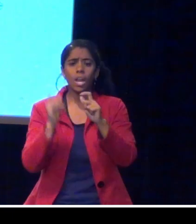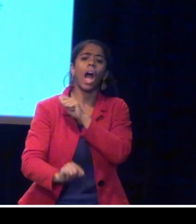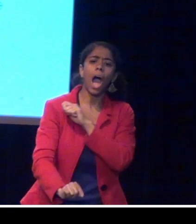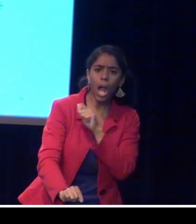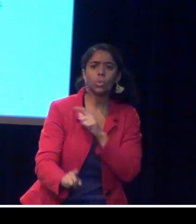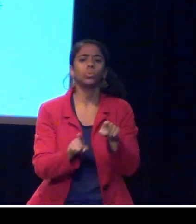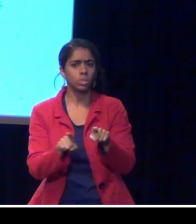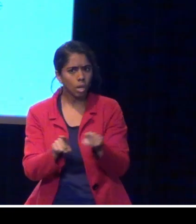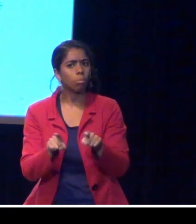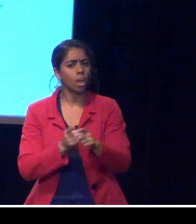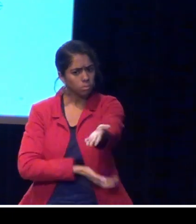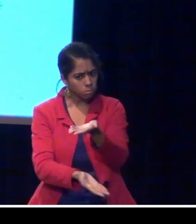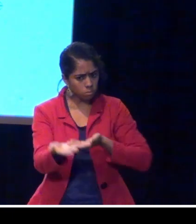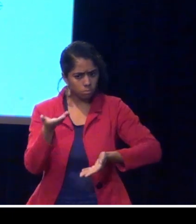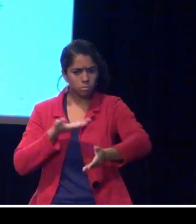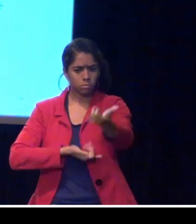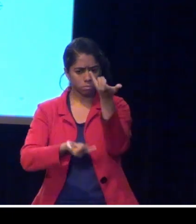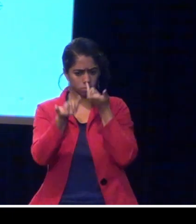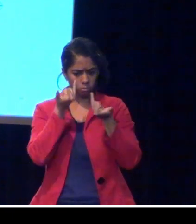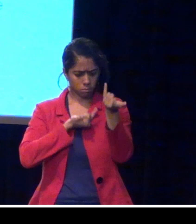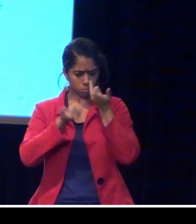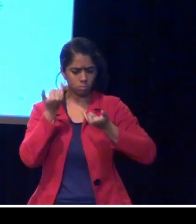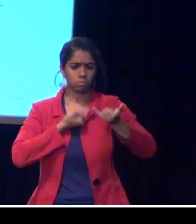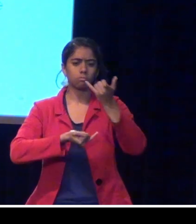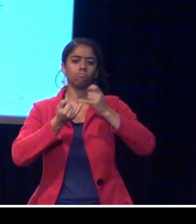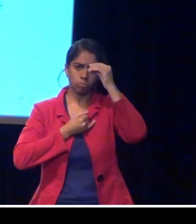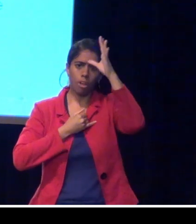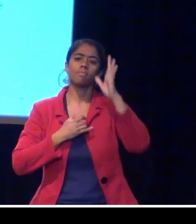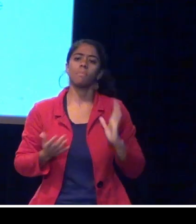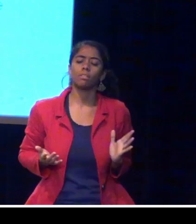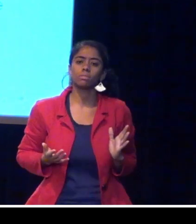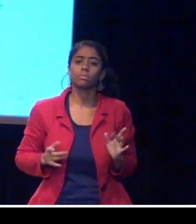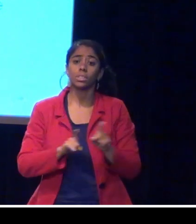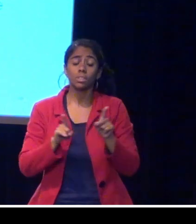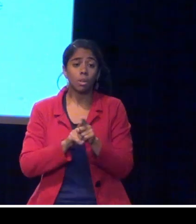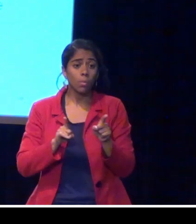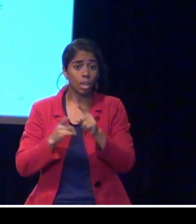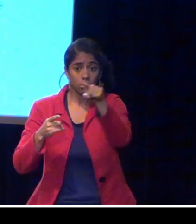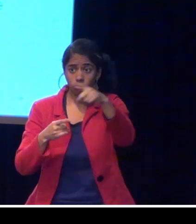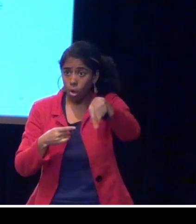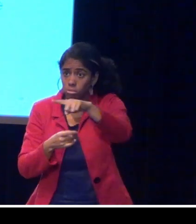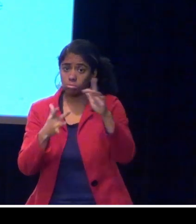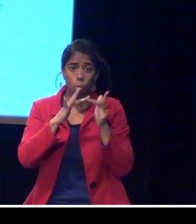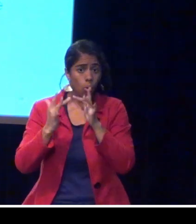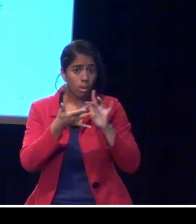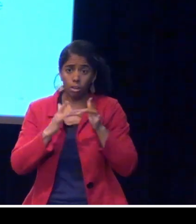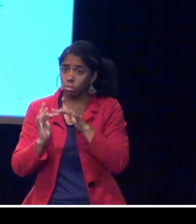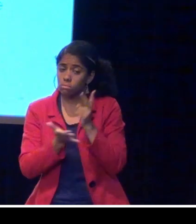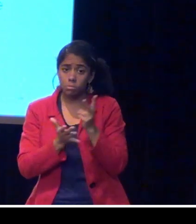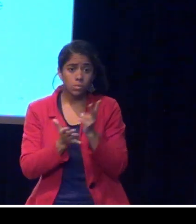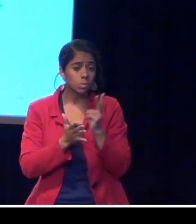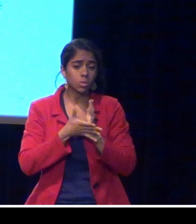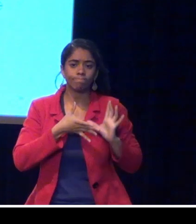Conexão generalizada e aberta, estamos todos conectados o tempo todo. Né? E a reconfiguração,